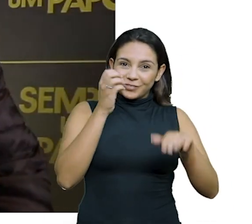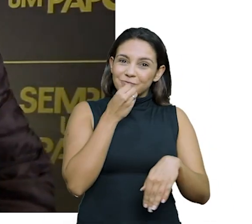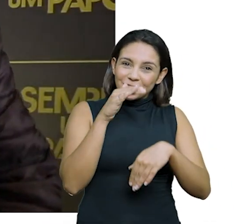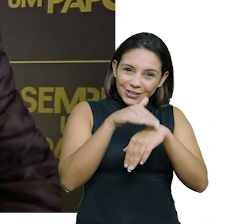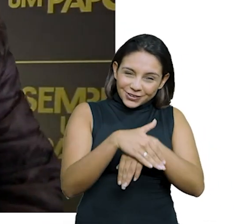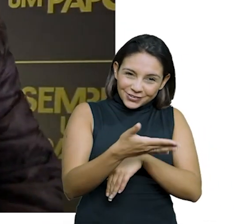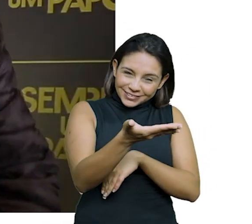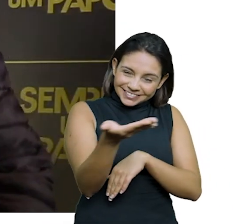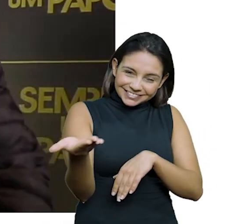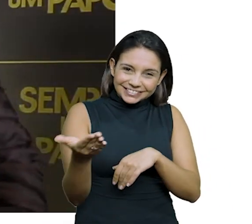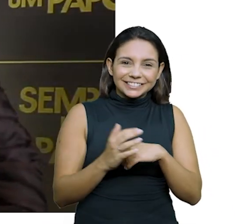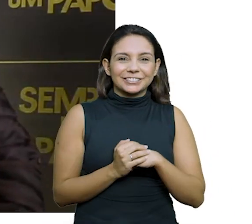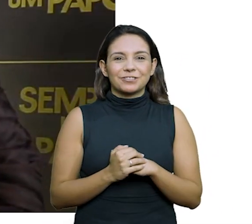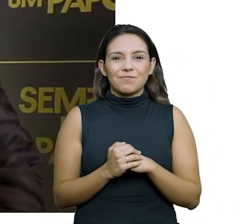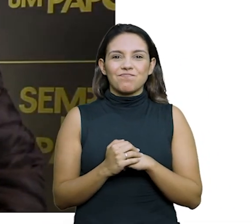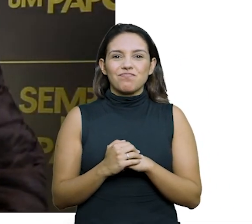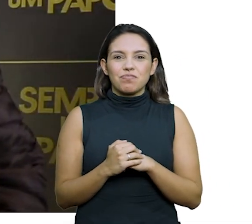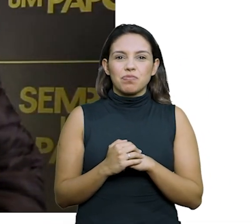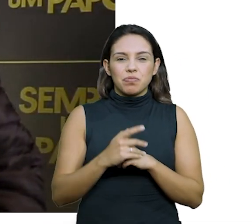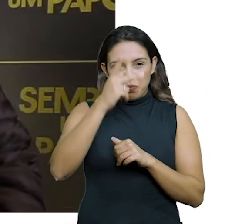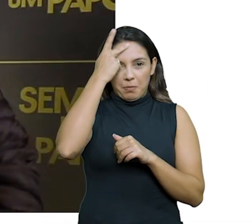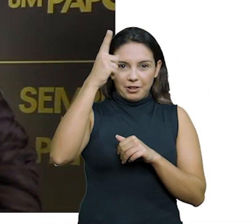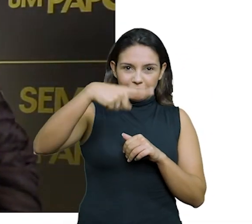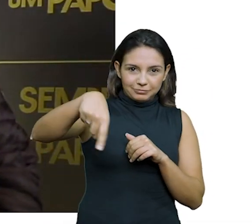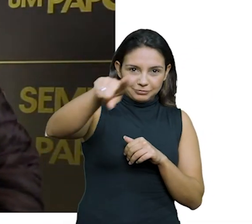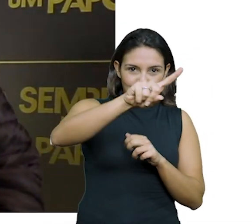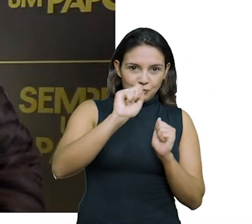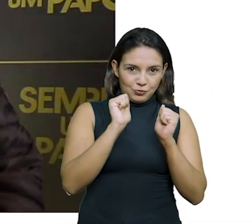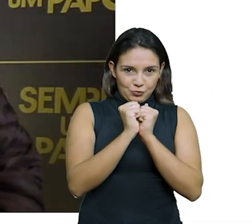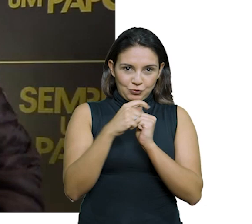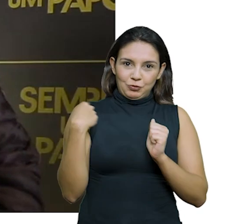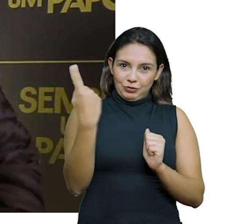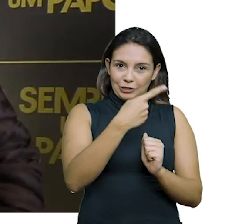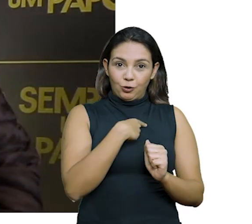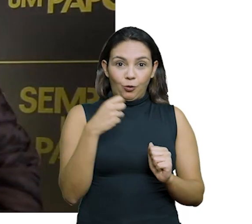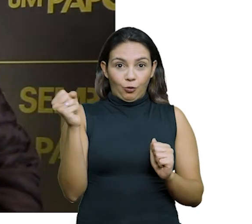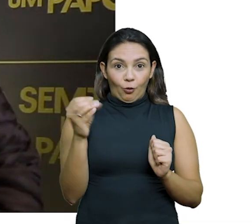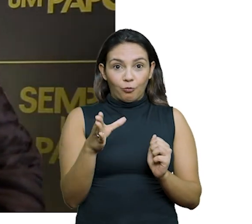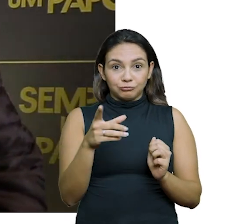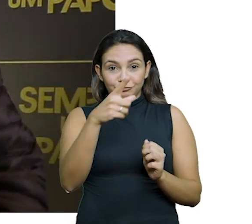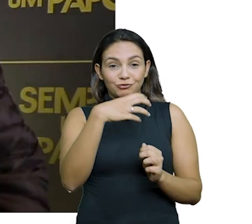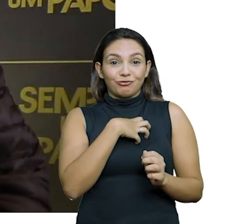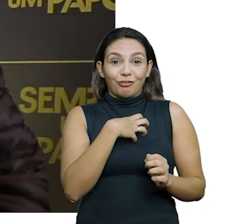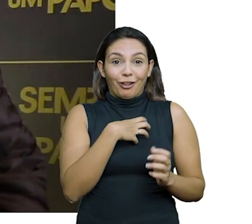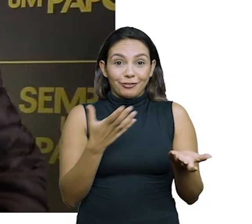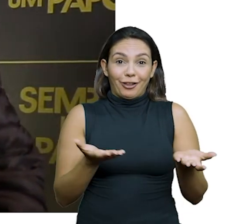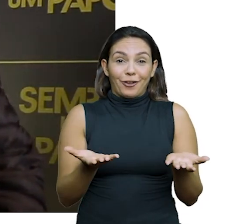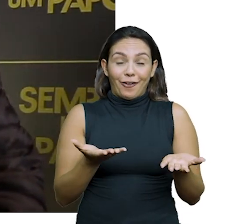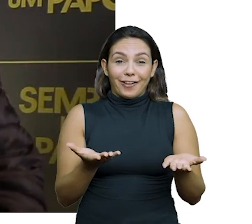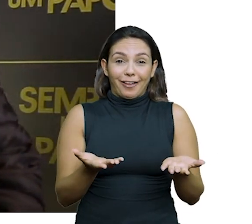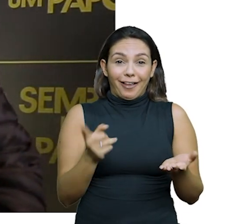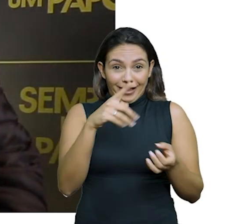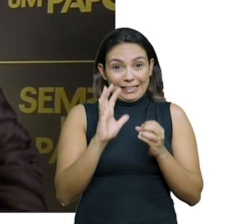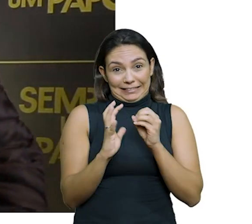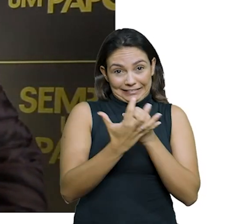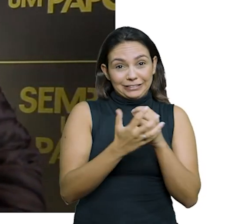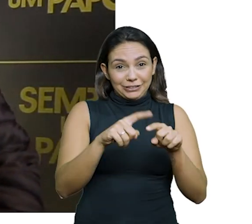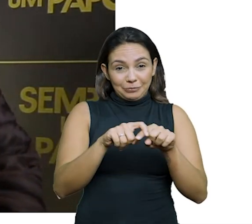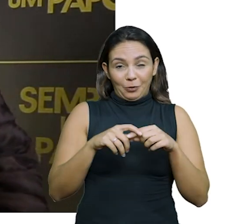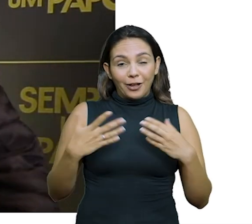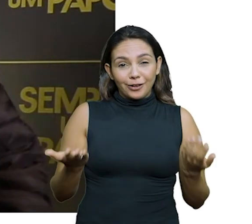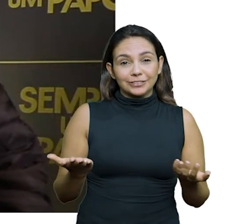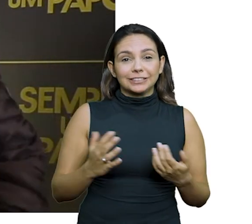Muito boa noite, pessoas que estão aqui conosco nesse novo formato que a Covid